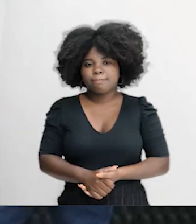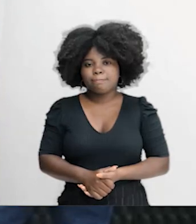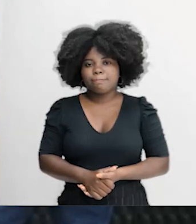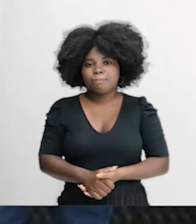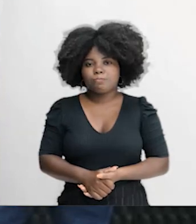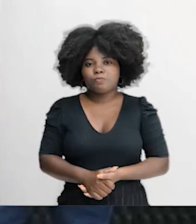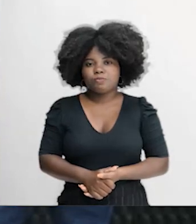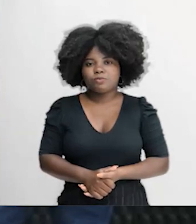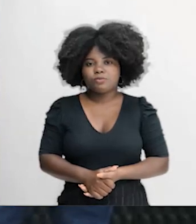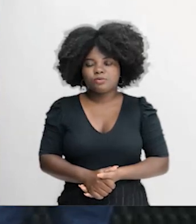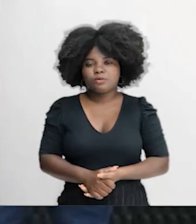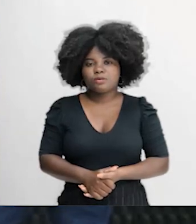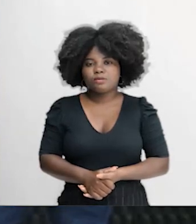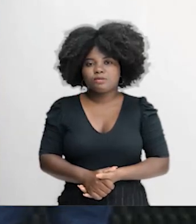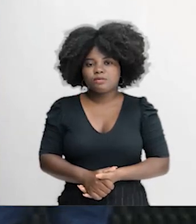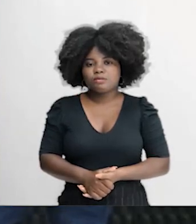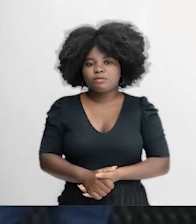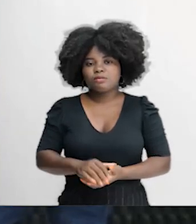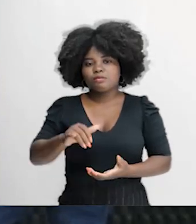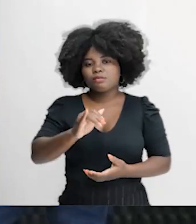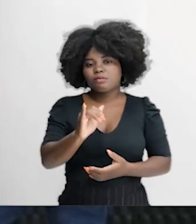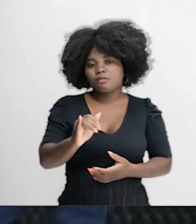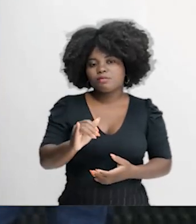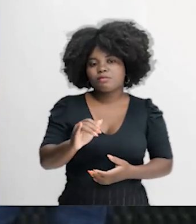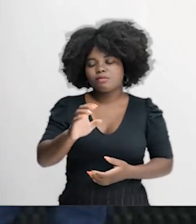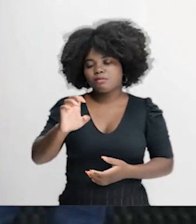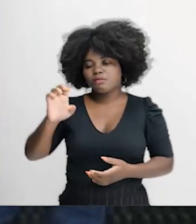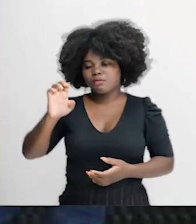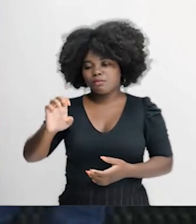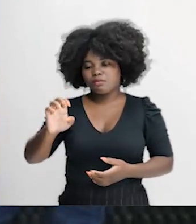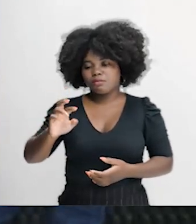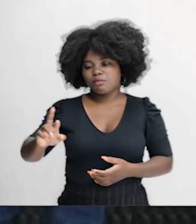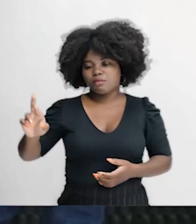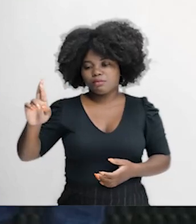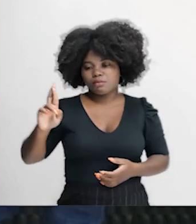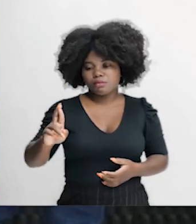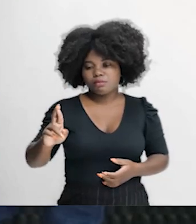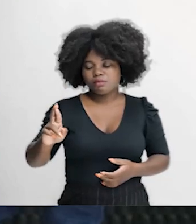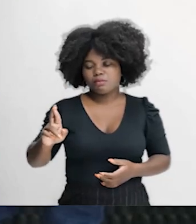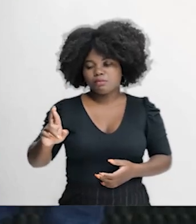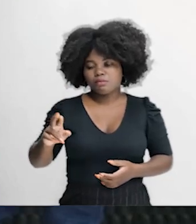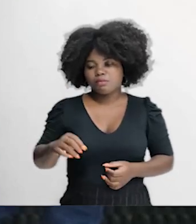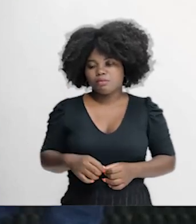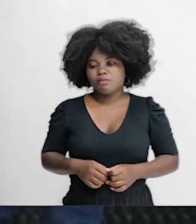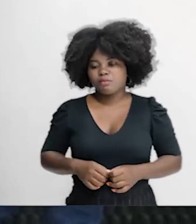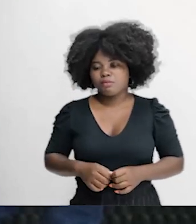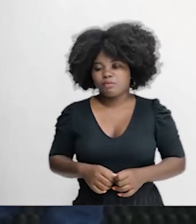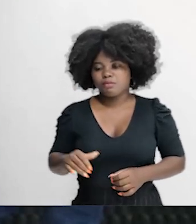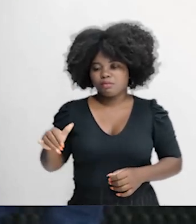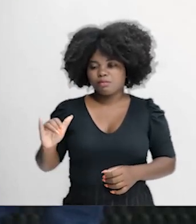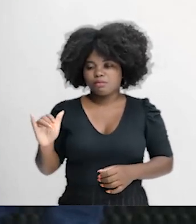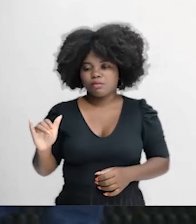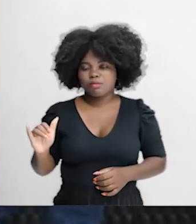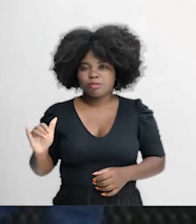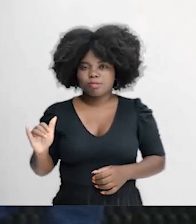função y pertencente aos reais, tal que y